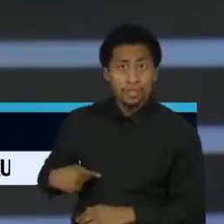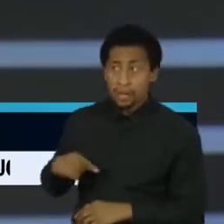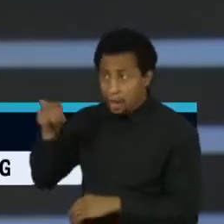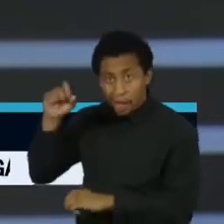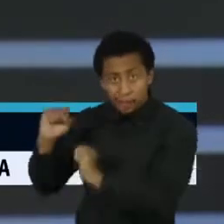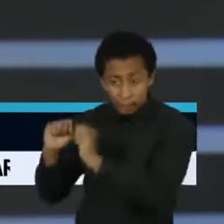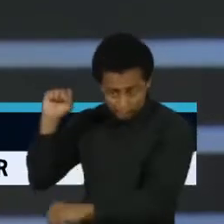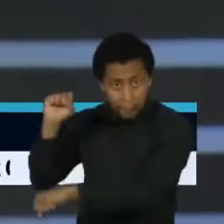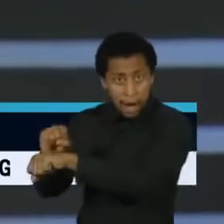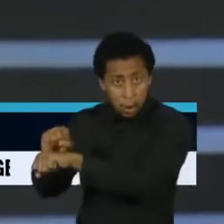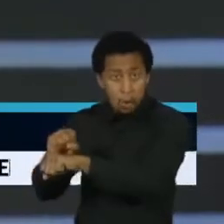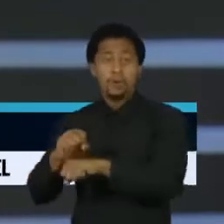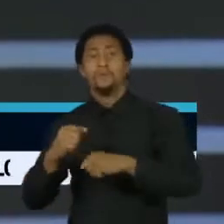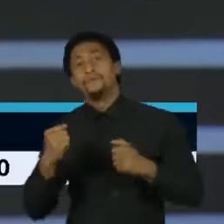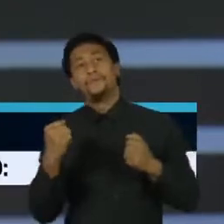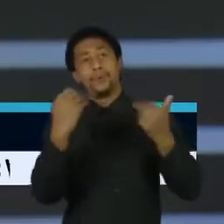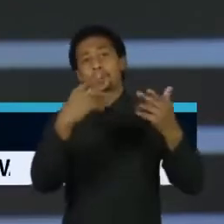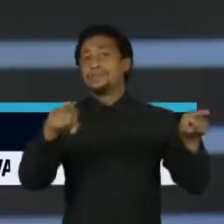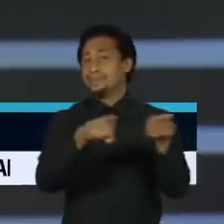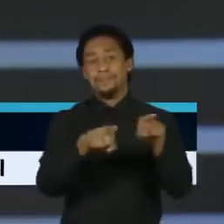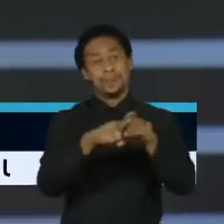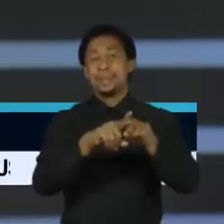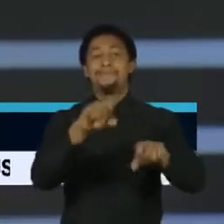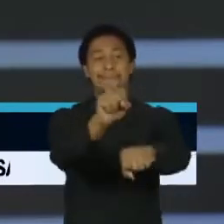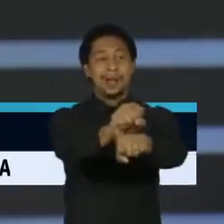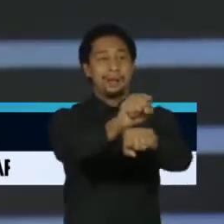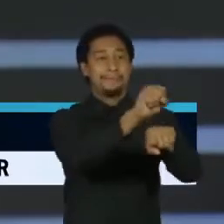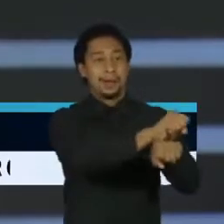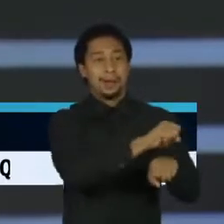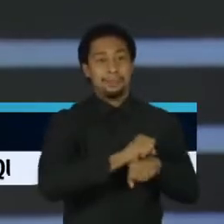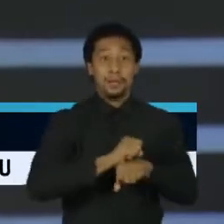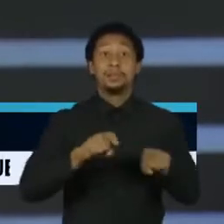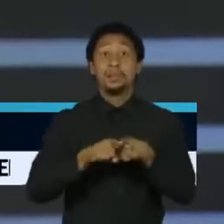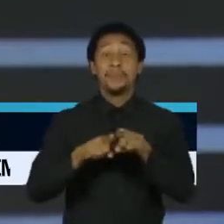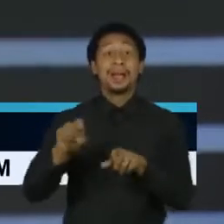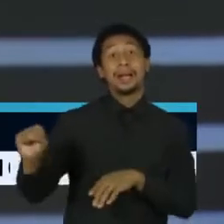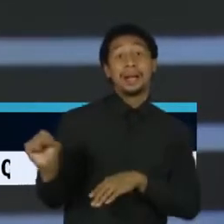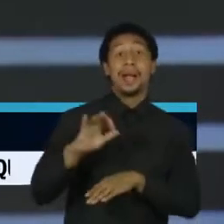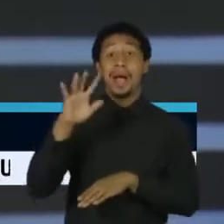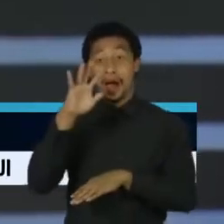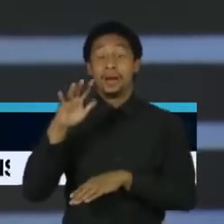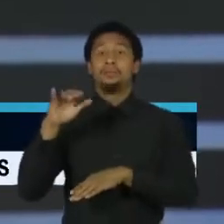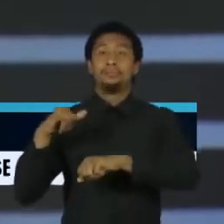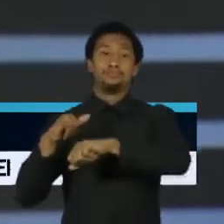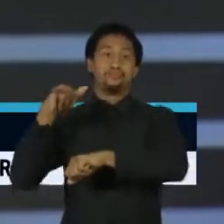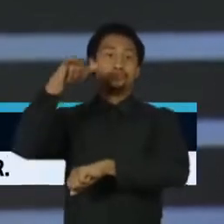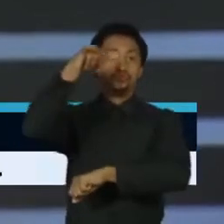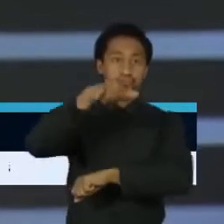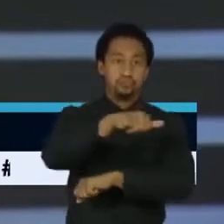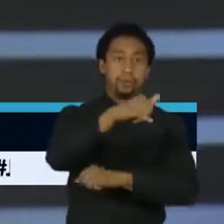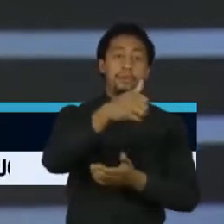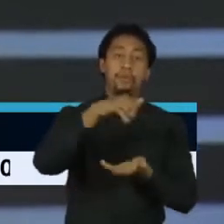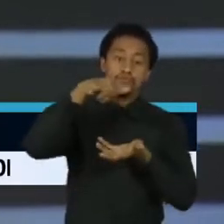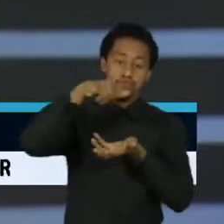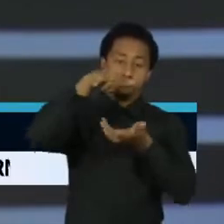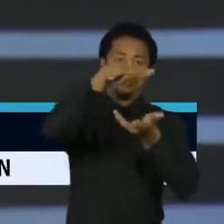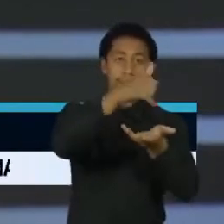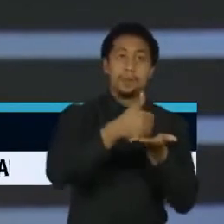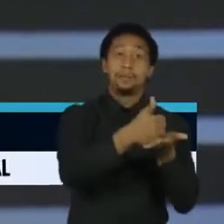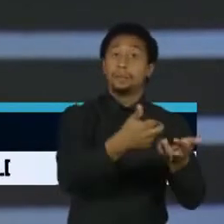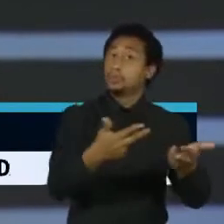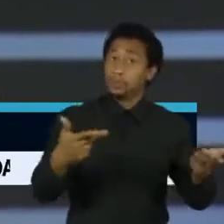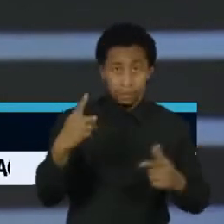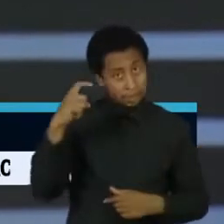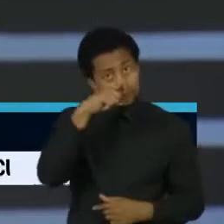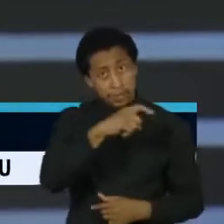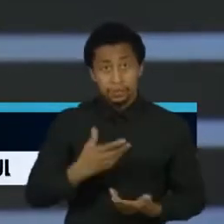várias economias, além de encarecer custo de frete e tudo isso. Então, tem consequências mundiais, não é só a China. Por isso que é interessante o que a doutora